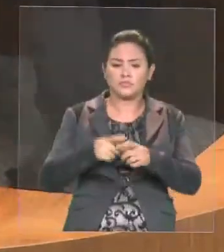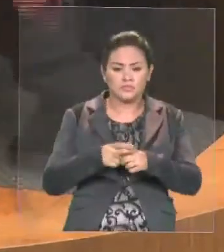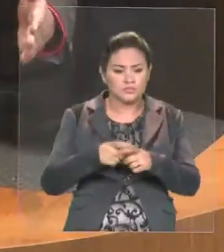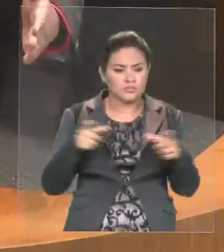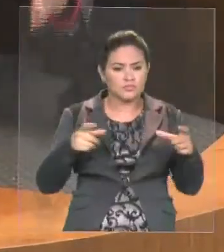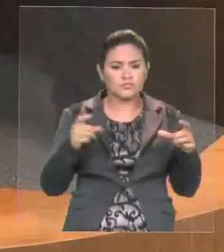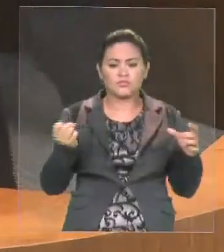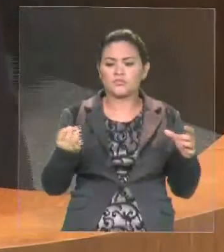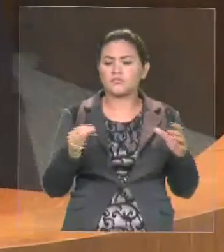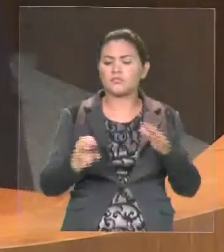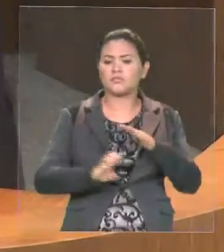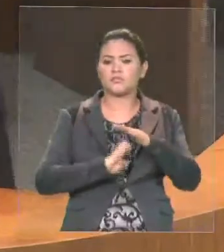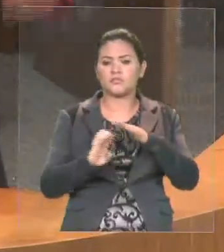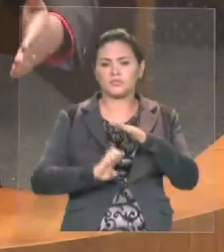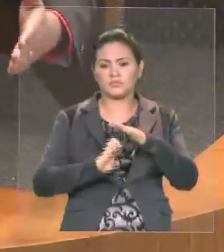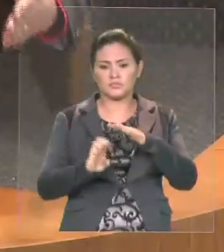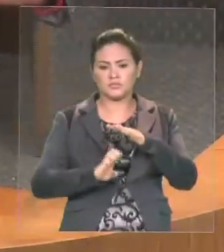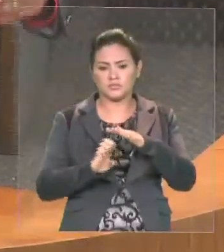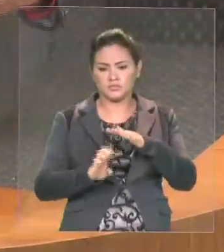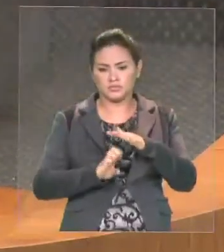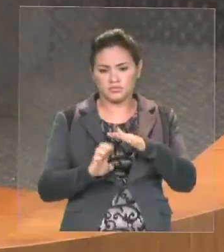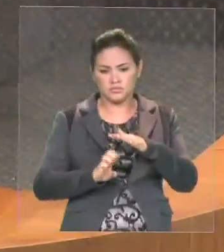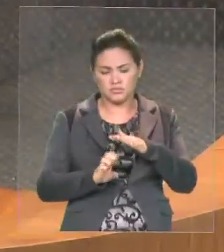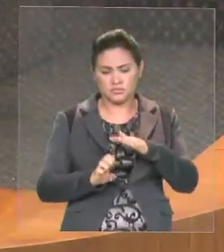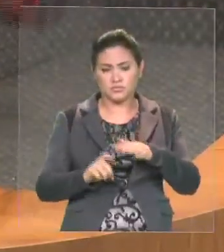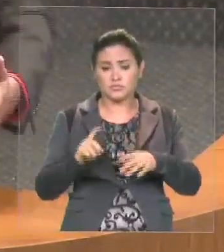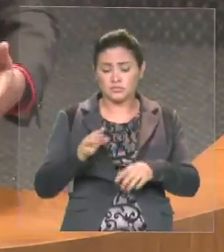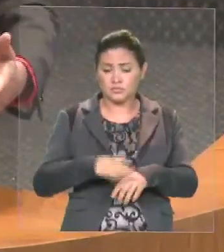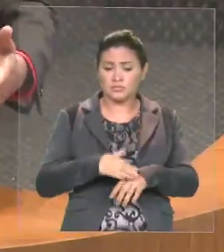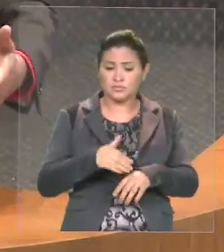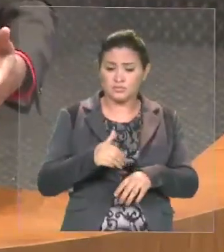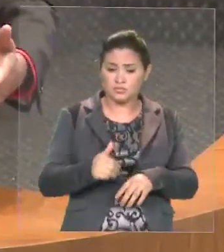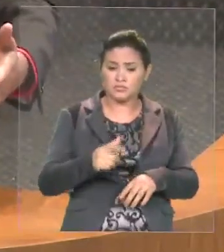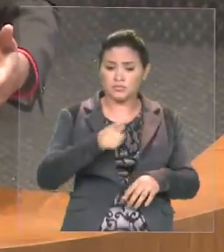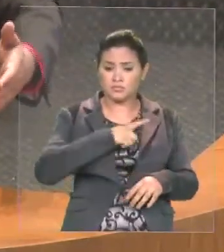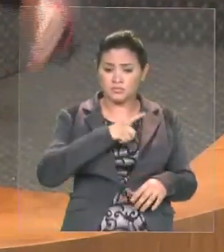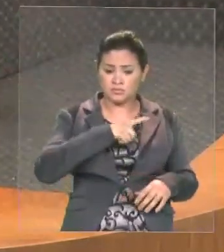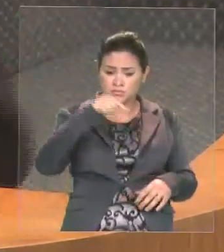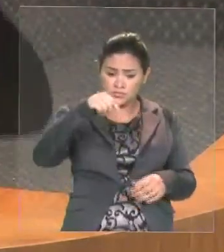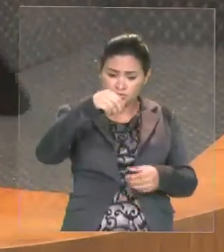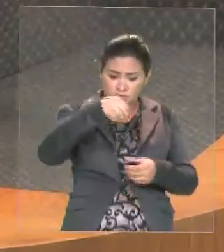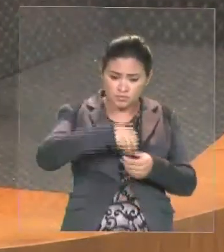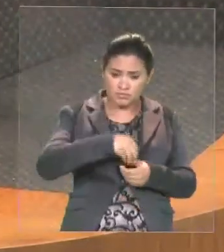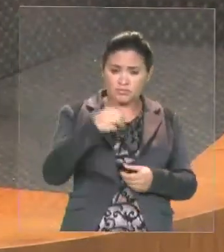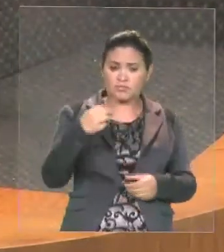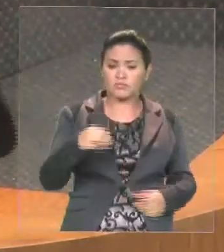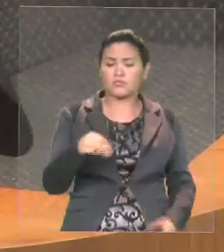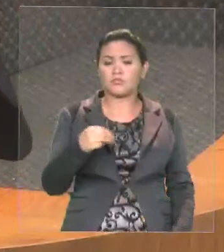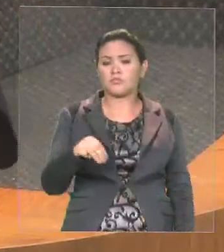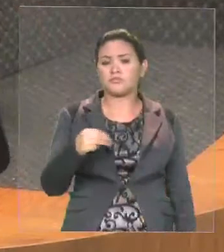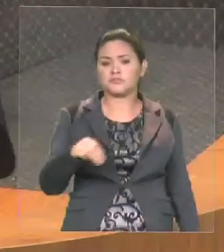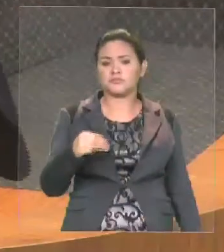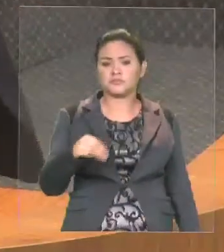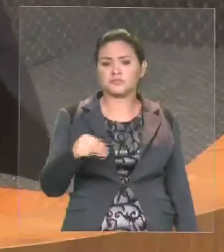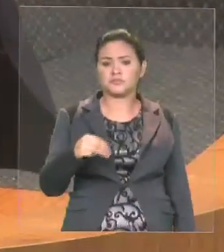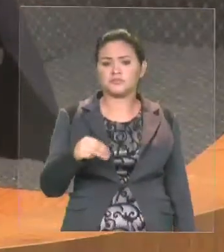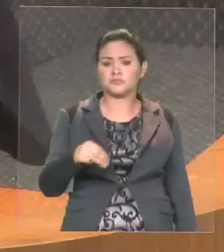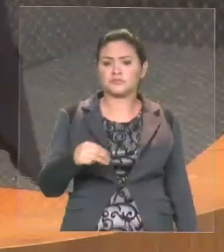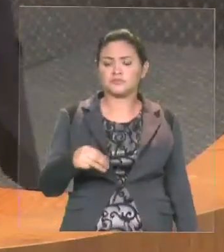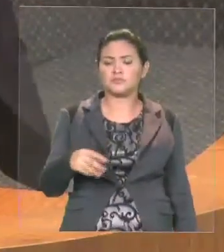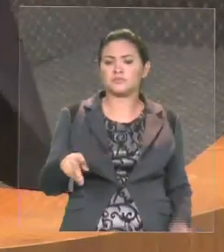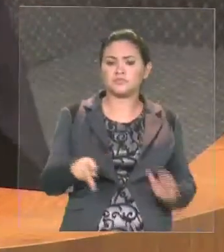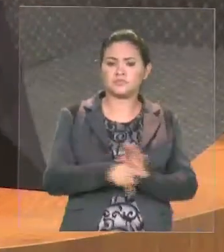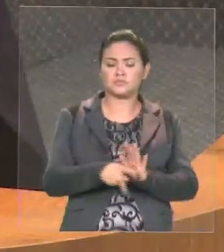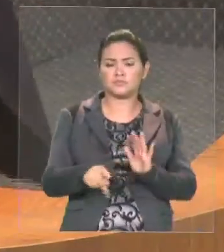contas, é melhor a gente ter novos centros de distribuição no Maranhão do que continuar comprando de centro de distribuição do